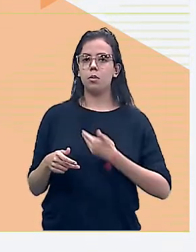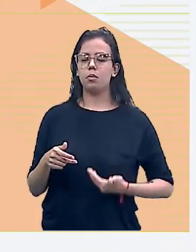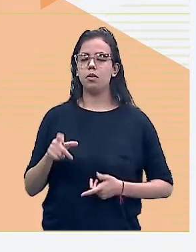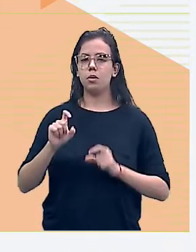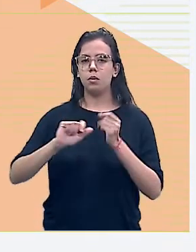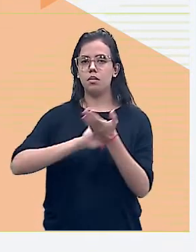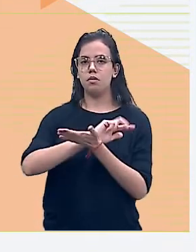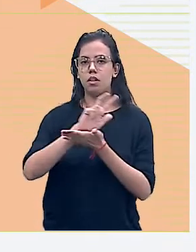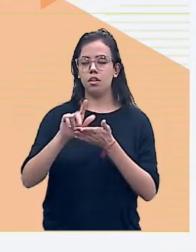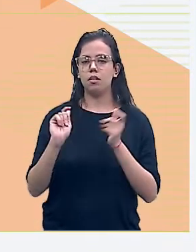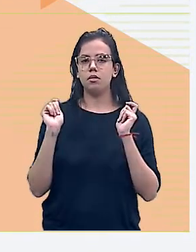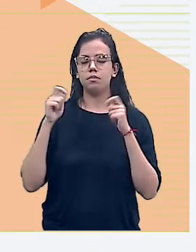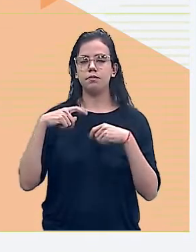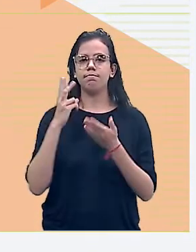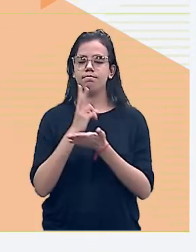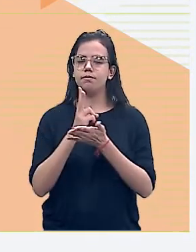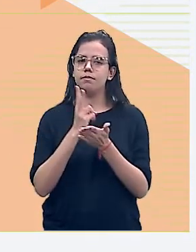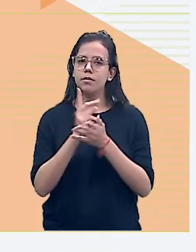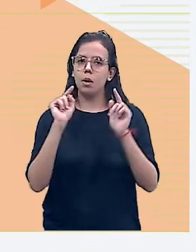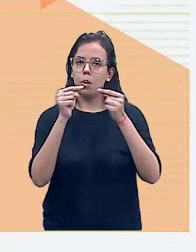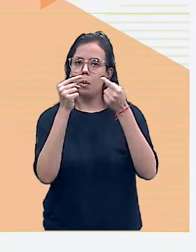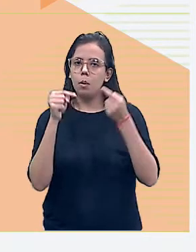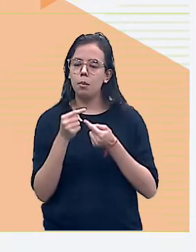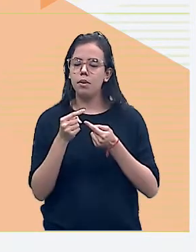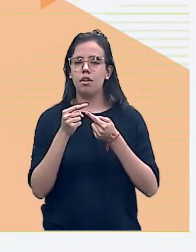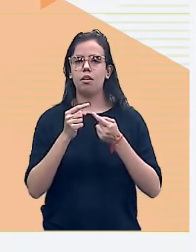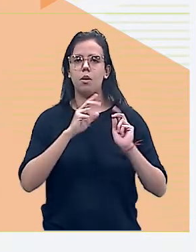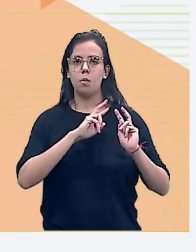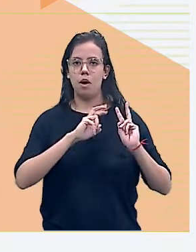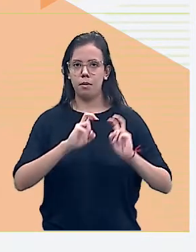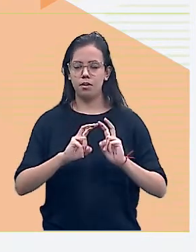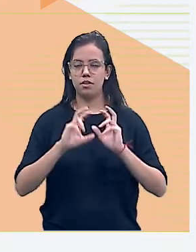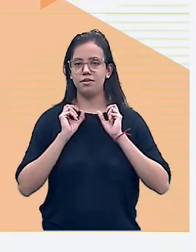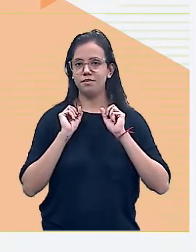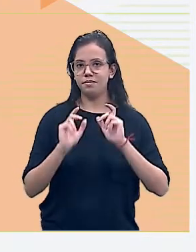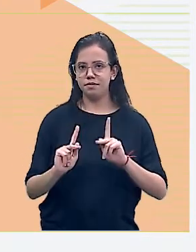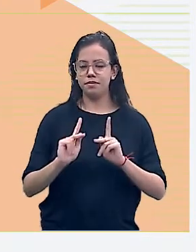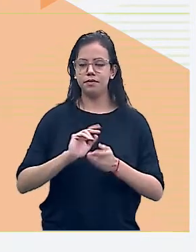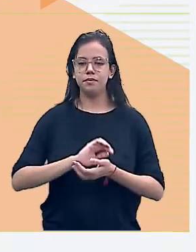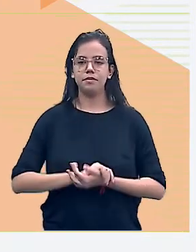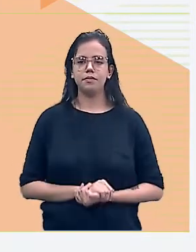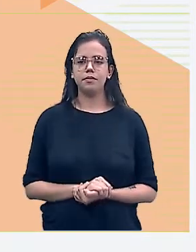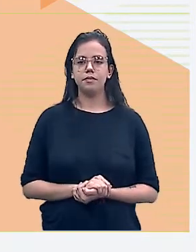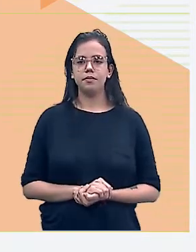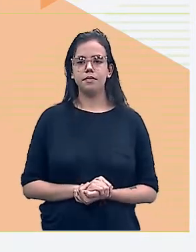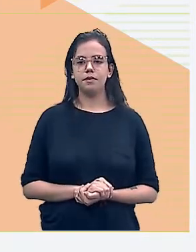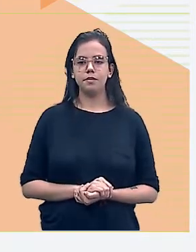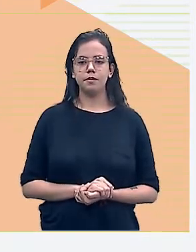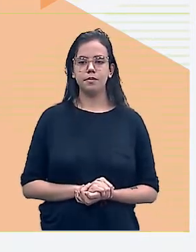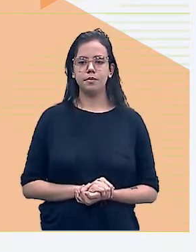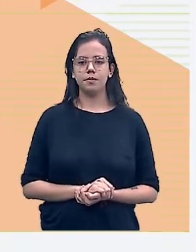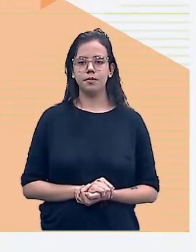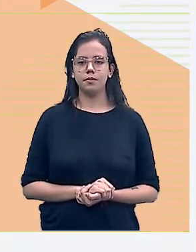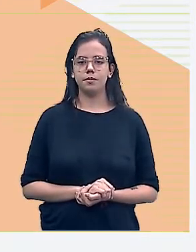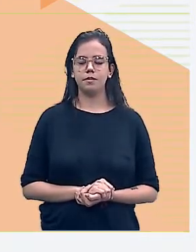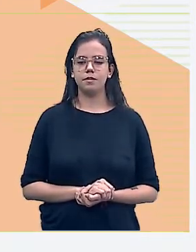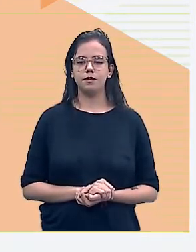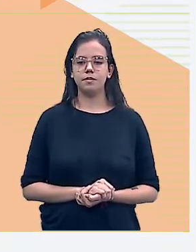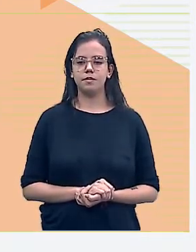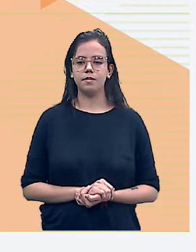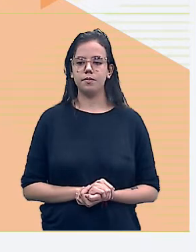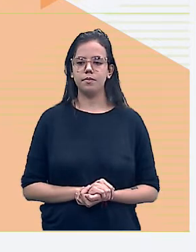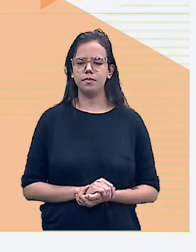repertórios que vão ser sempre condizentes com essa linha de abordagem beleza aí Além disso para o senhor é